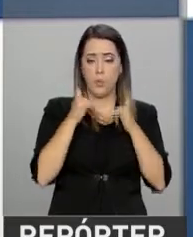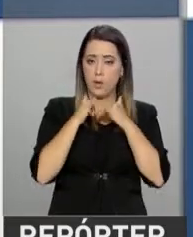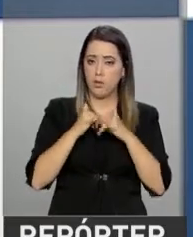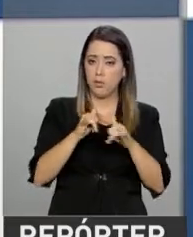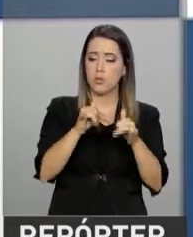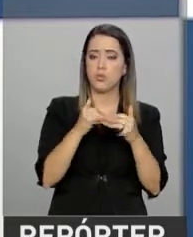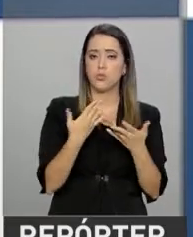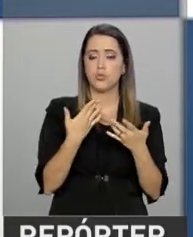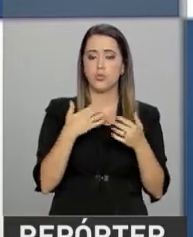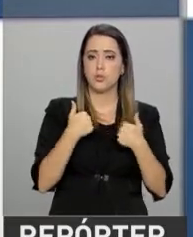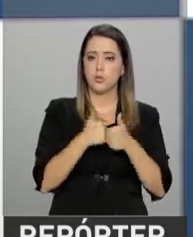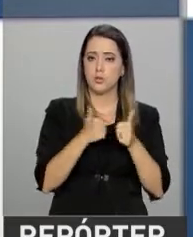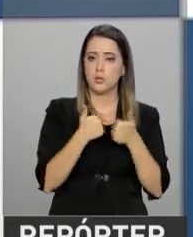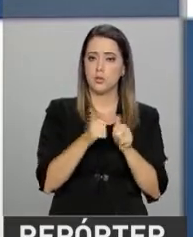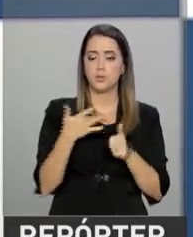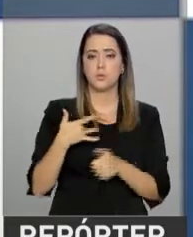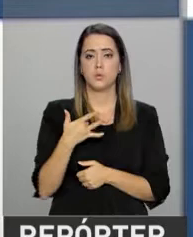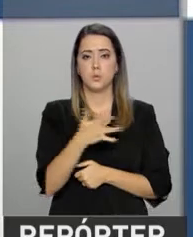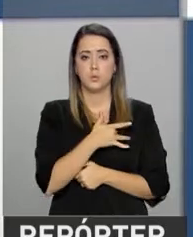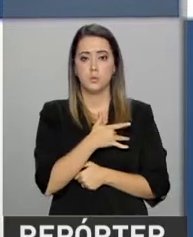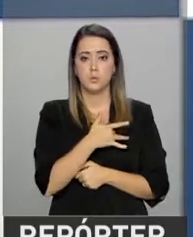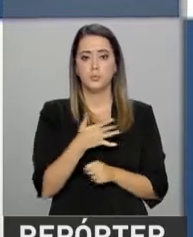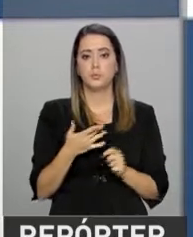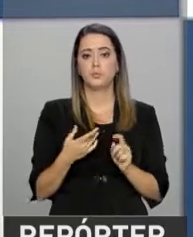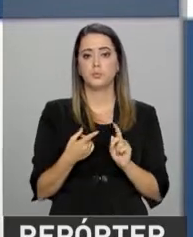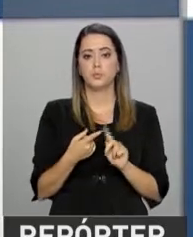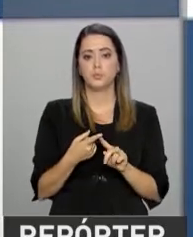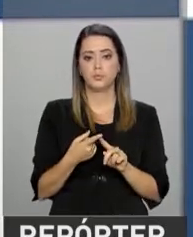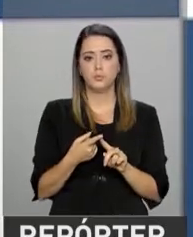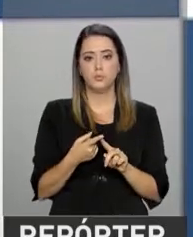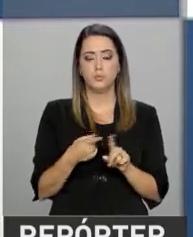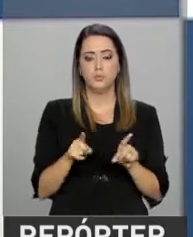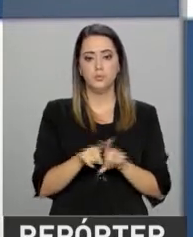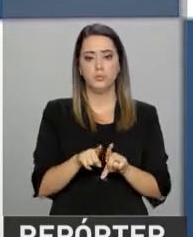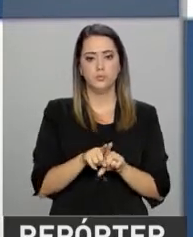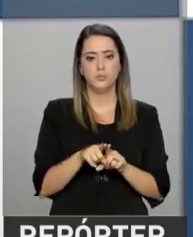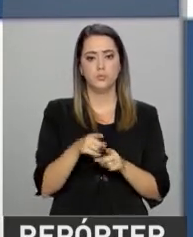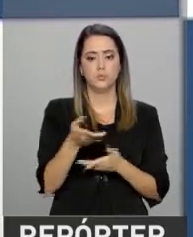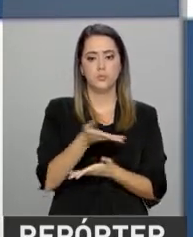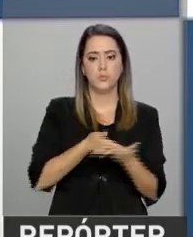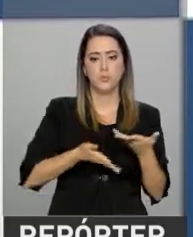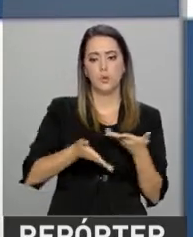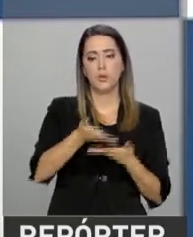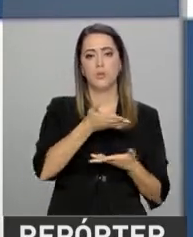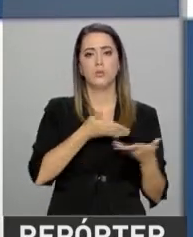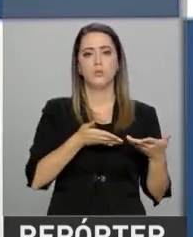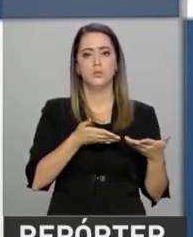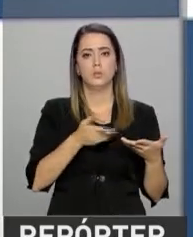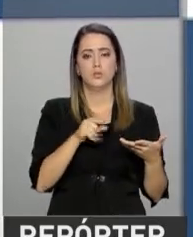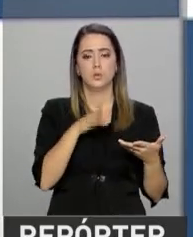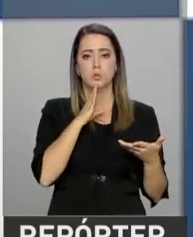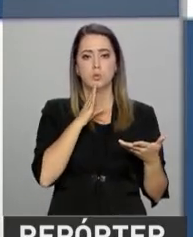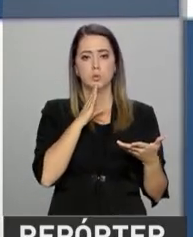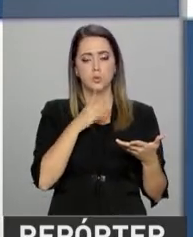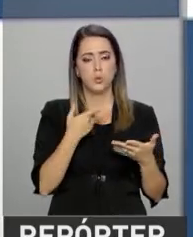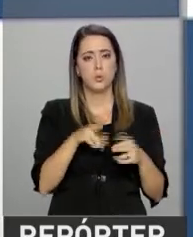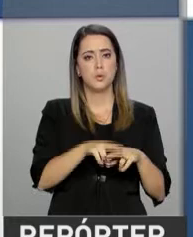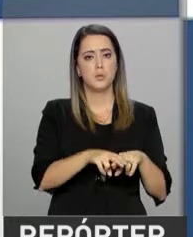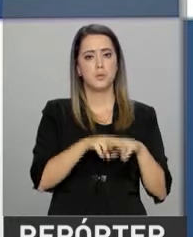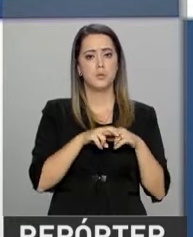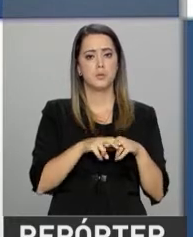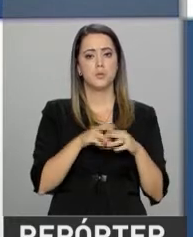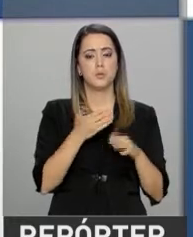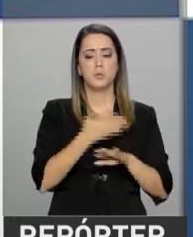energia, transporte e saúde. Ele também vai para compartilhamento de conhecimento através de